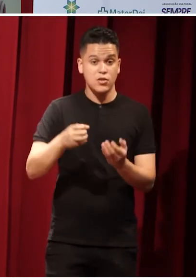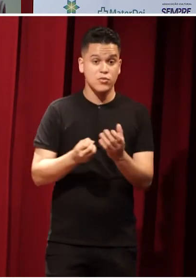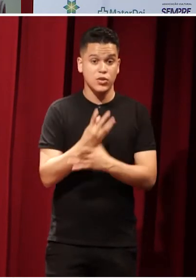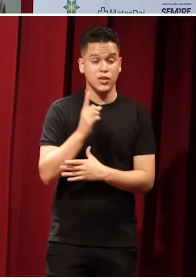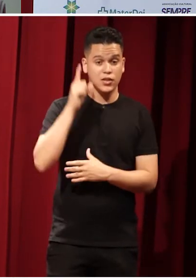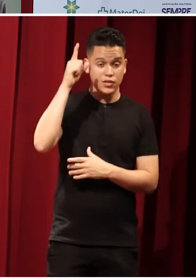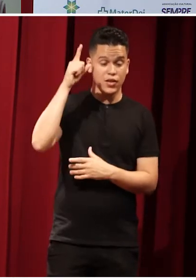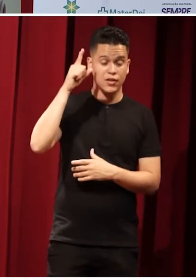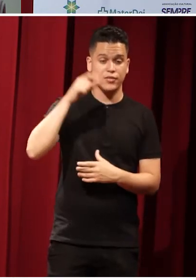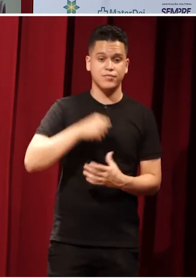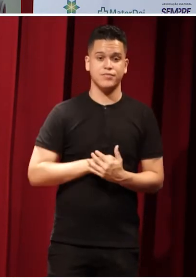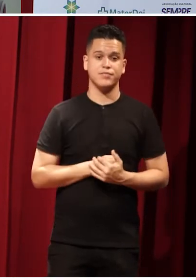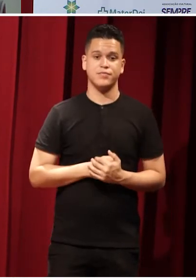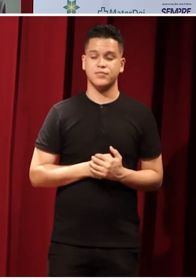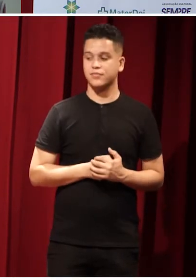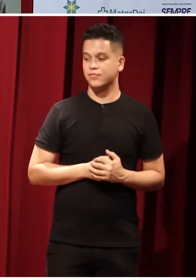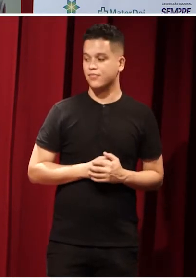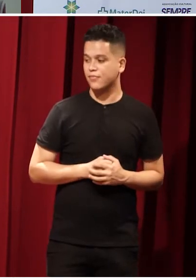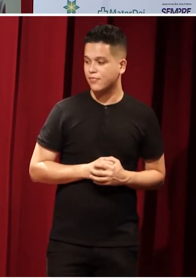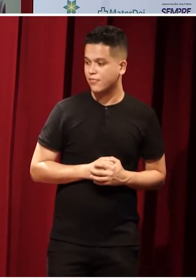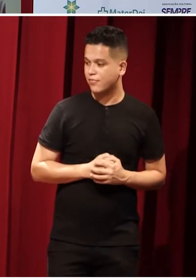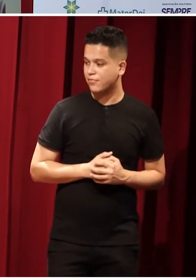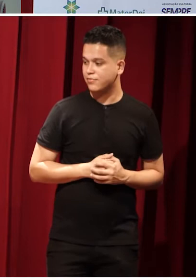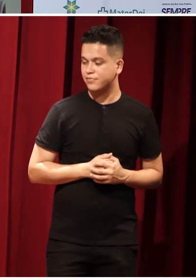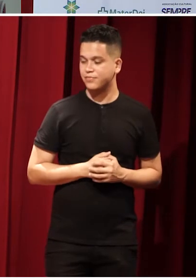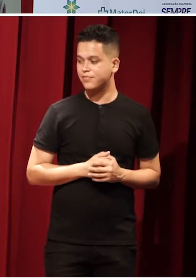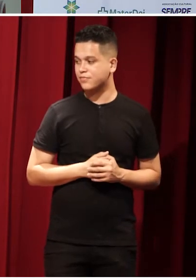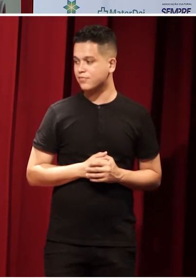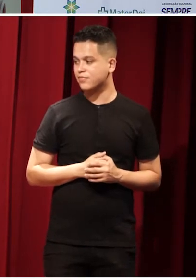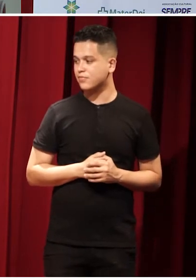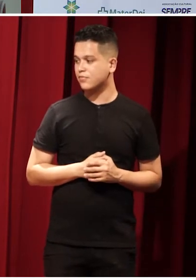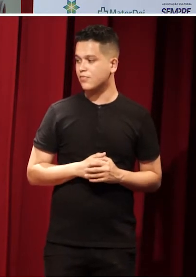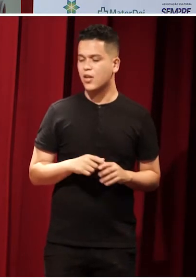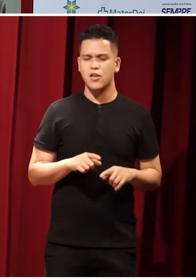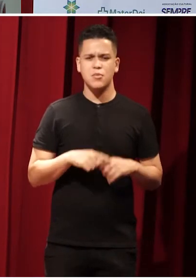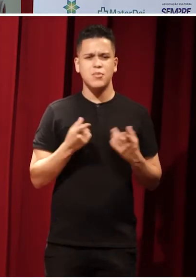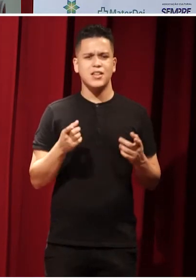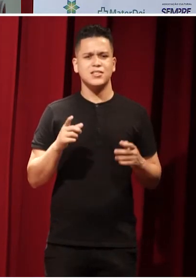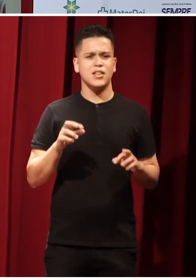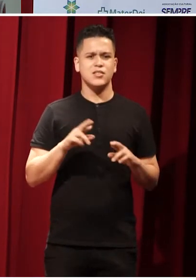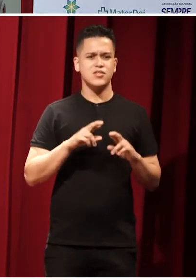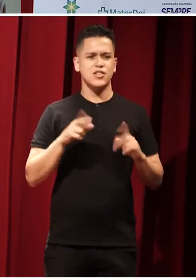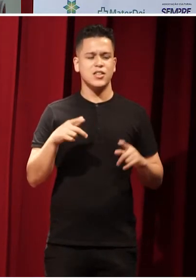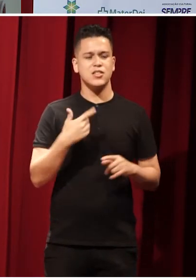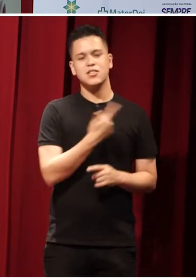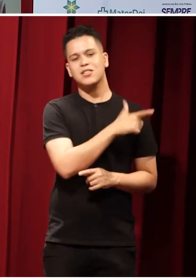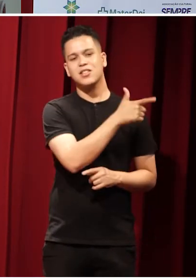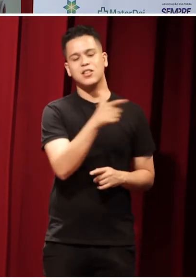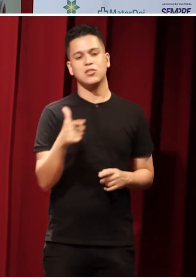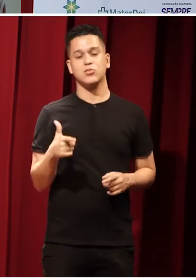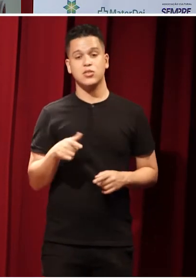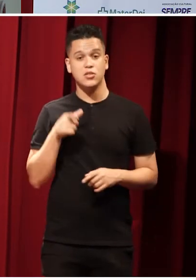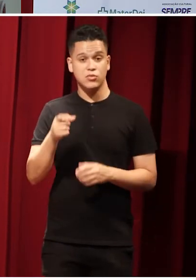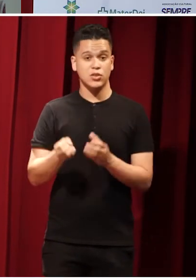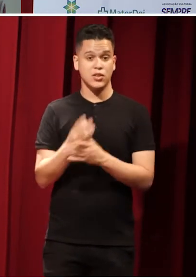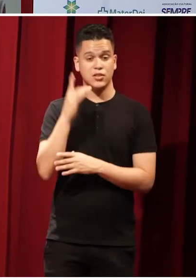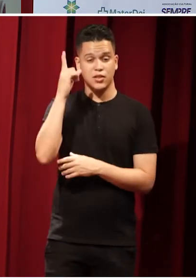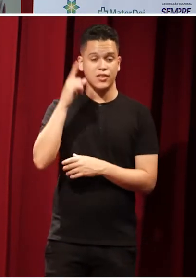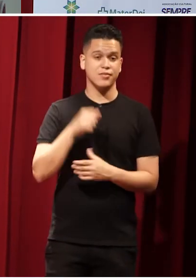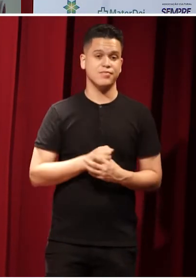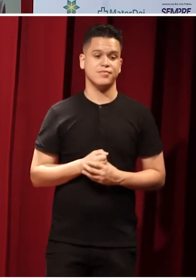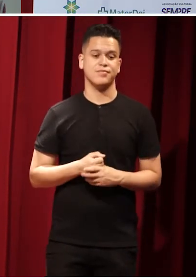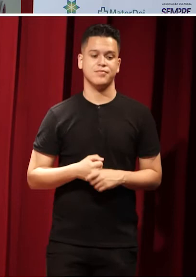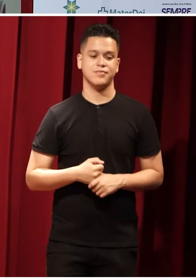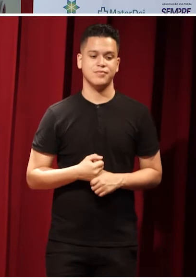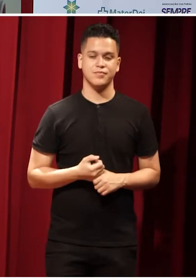criado. Ligado mas não é, mas é diferente da Cisco, etc. Esse negócio foi criado em Manaus. Tem várias coisas